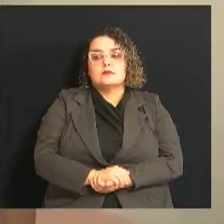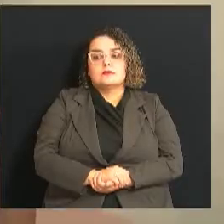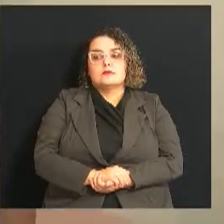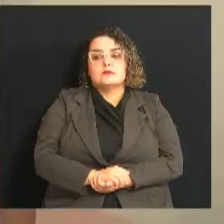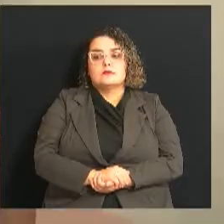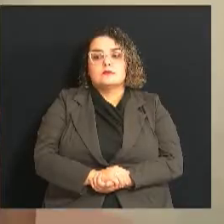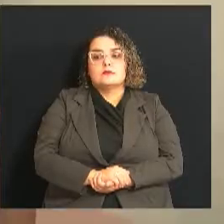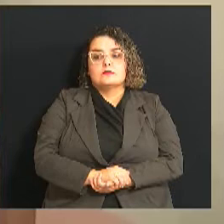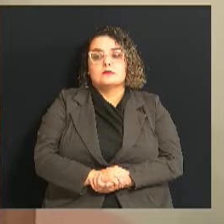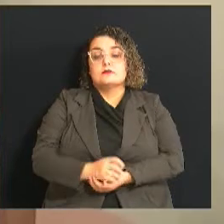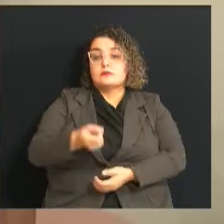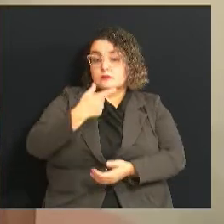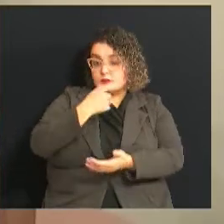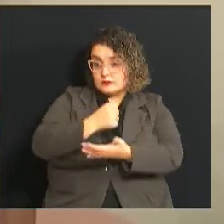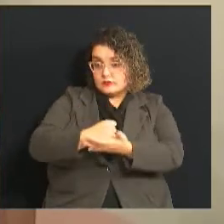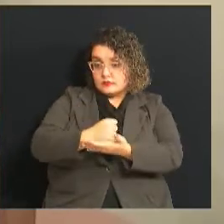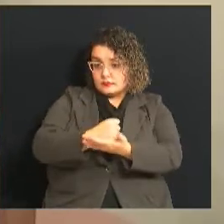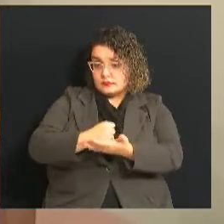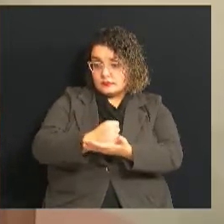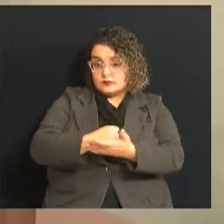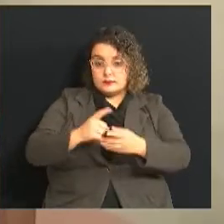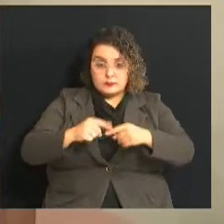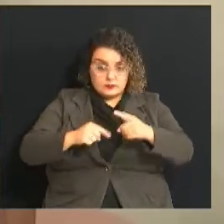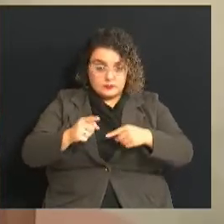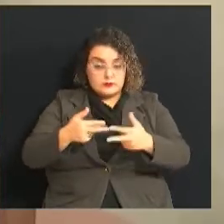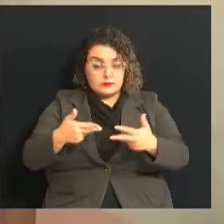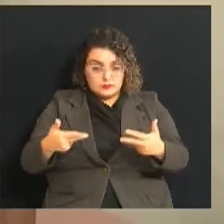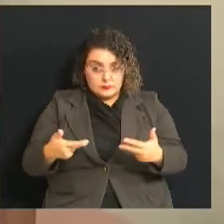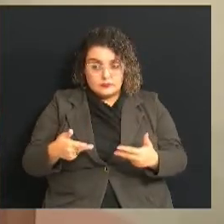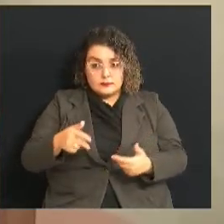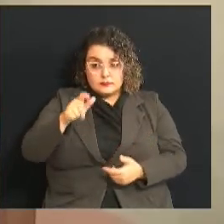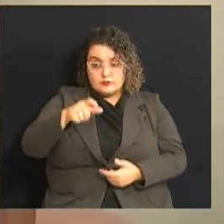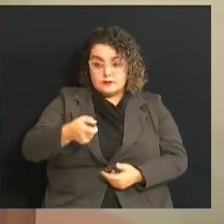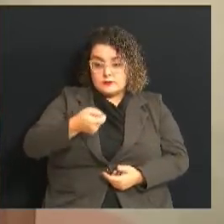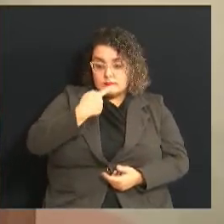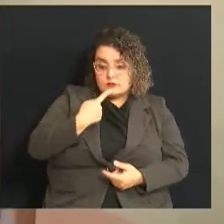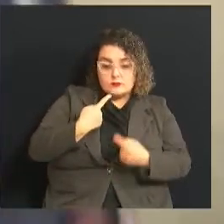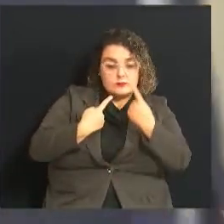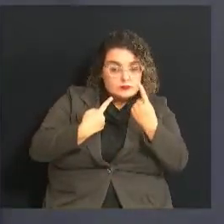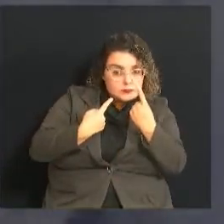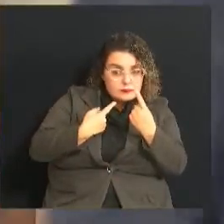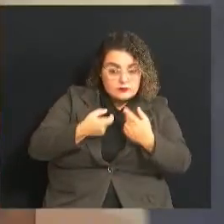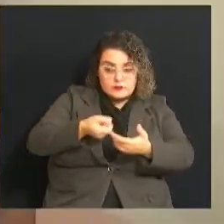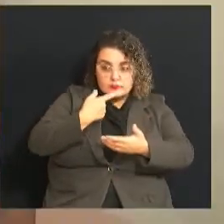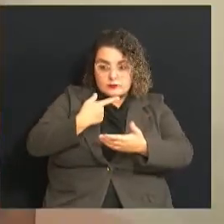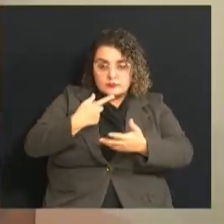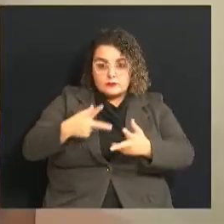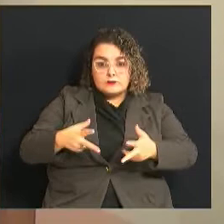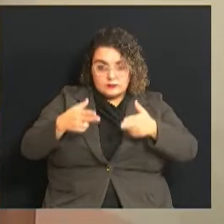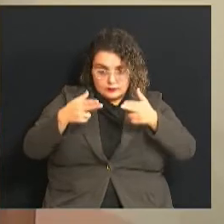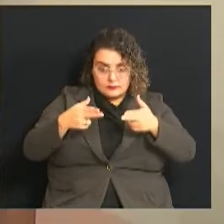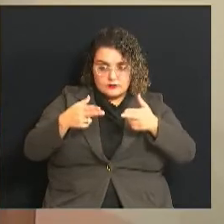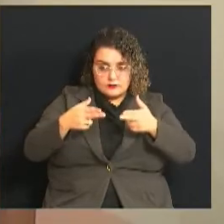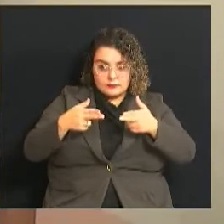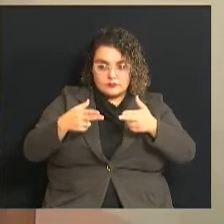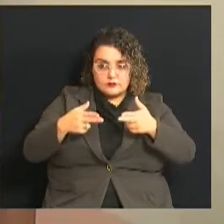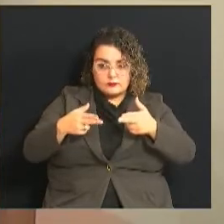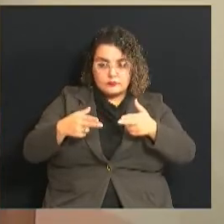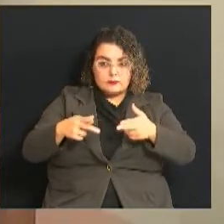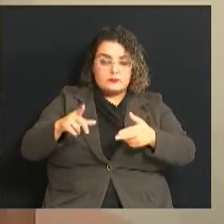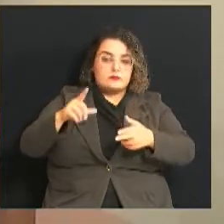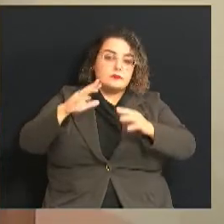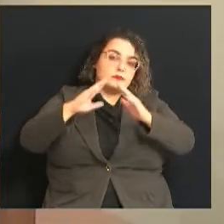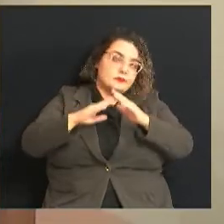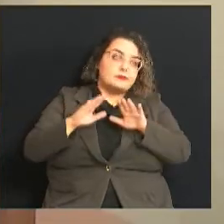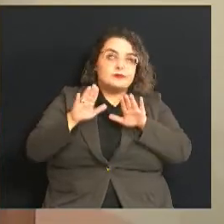Esses medicamentos que, por exemplo, a pessoa toma um comprimido e suspende, acaba ficando em